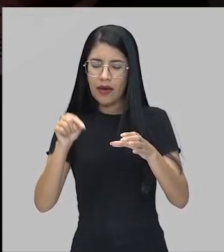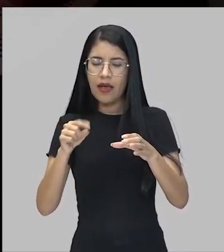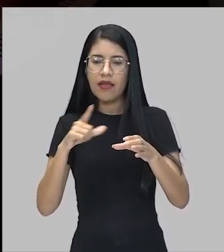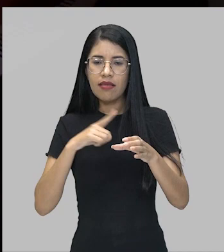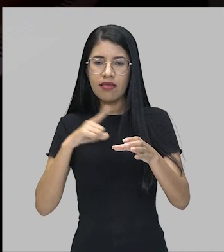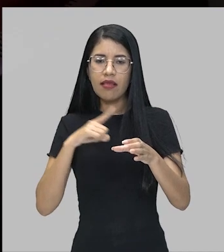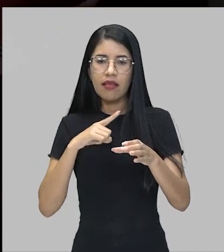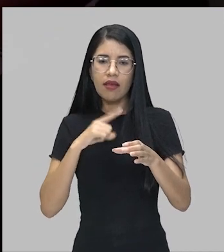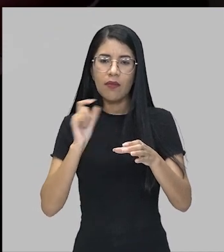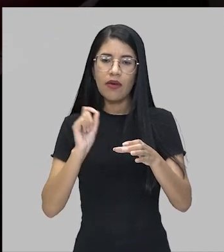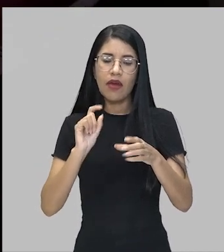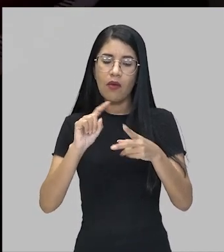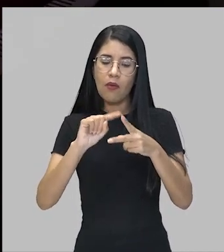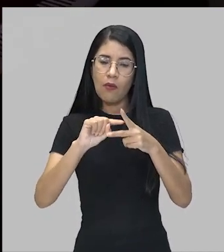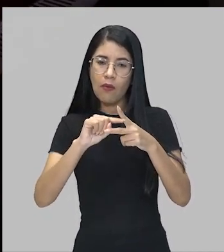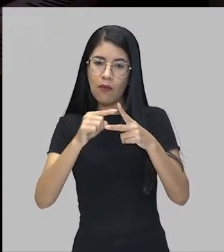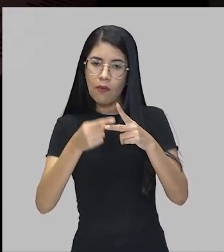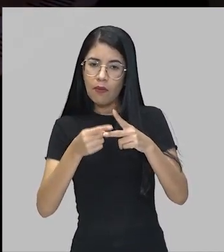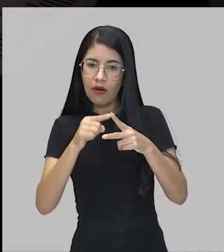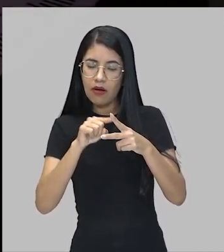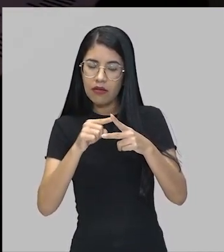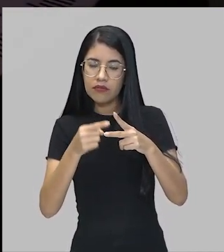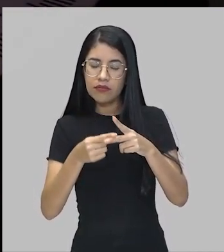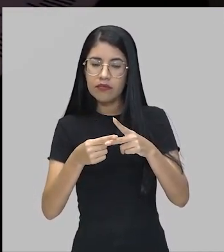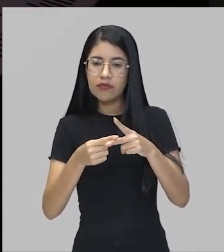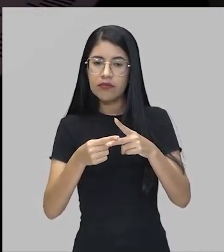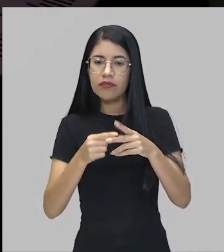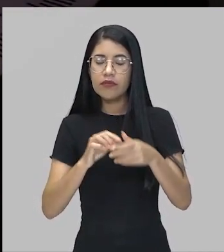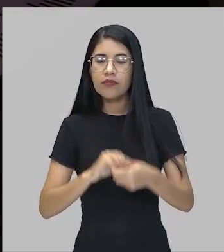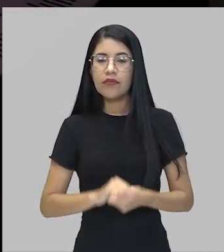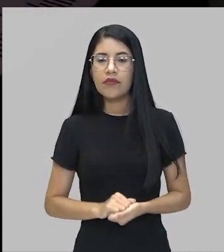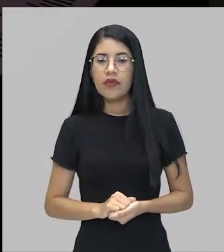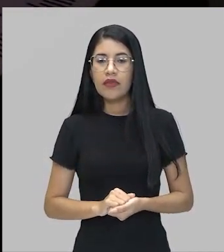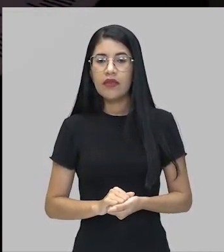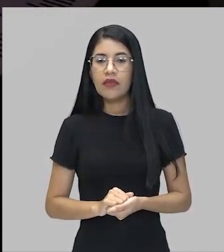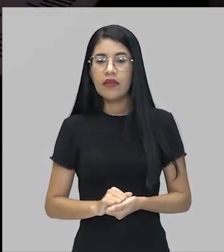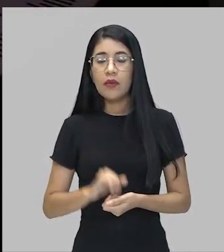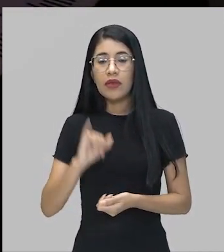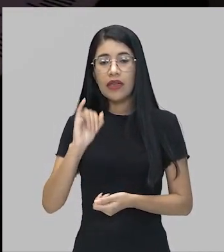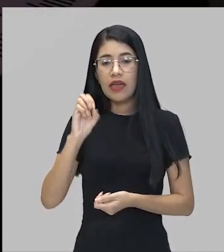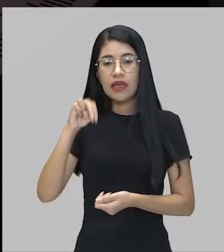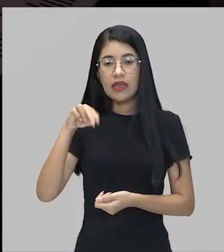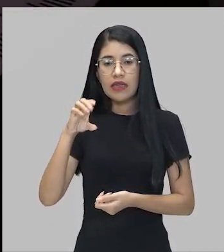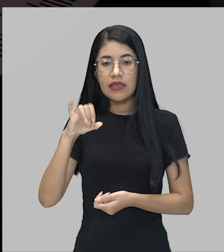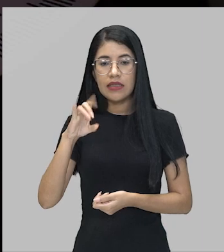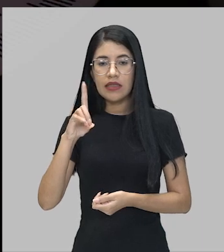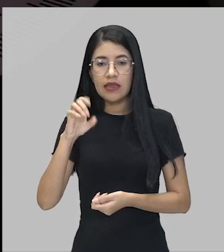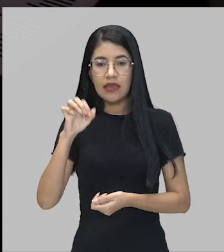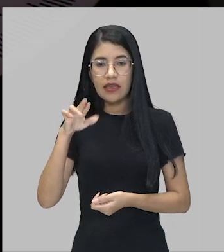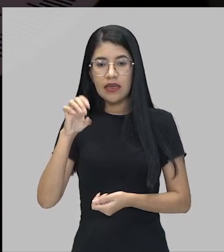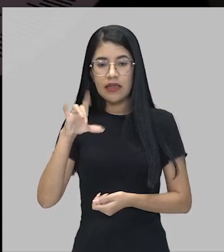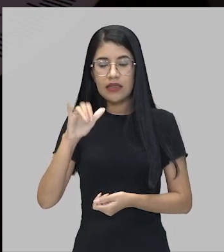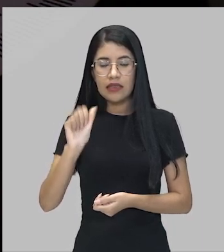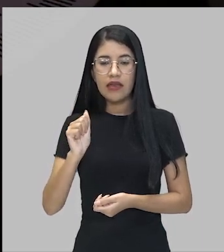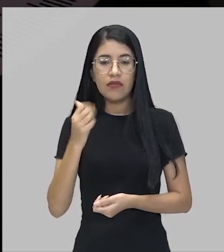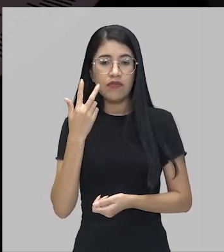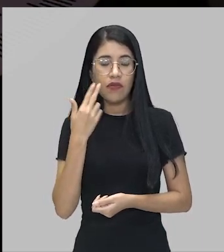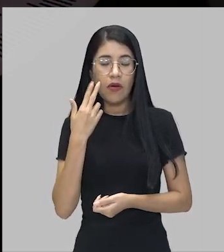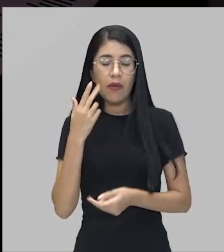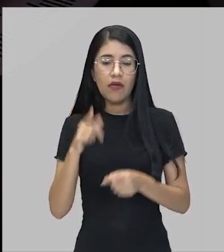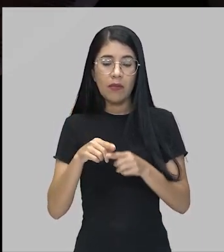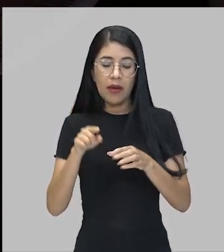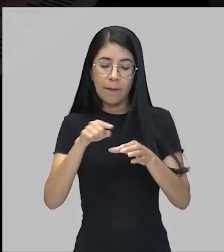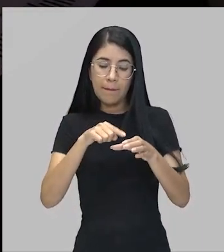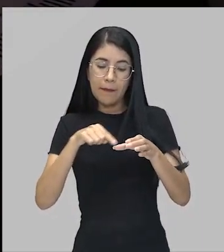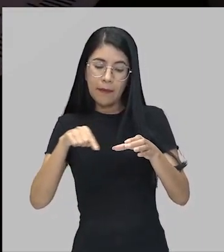ângulo. Então seria incidência, que a gente chama de incidência normal, onde a face plana,